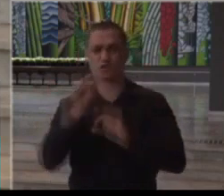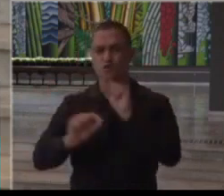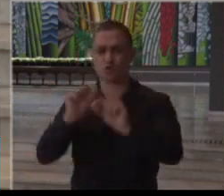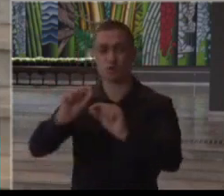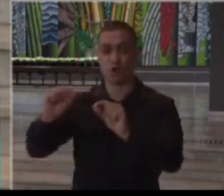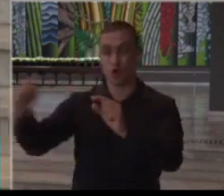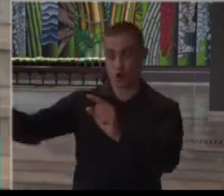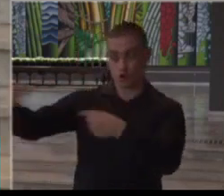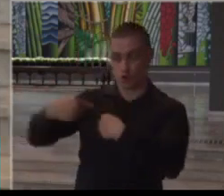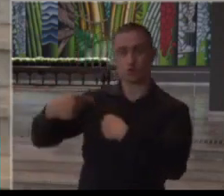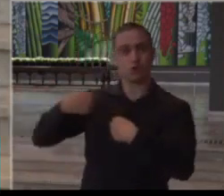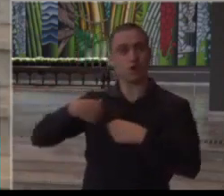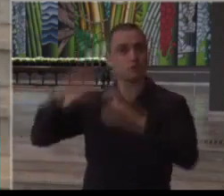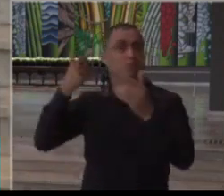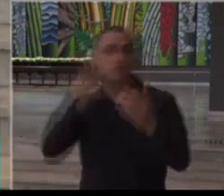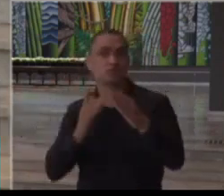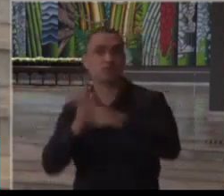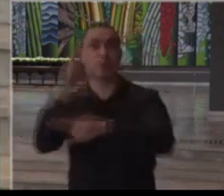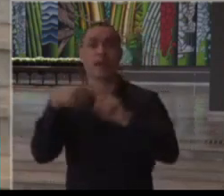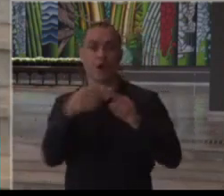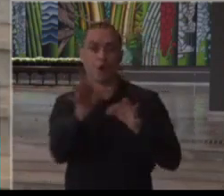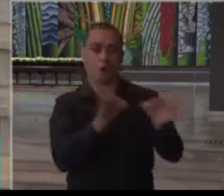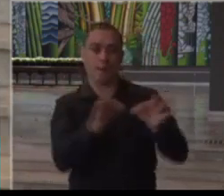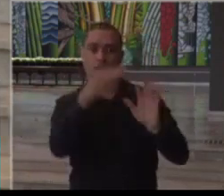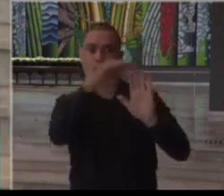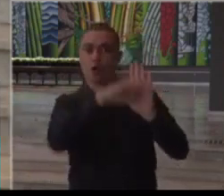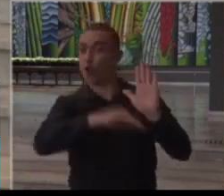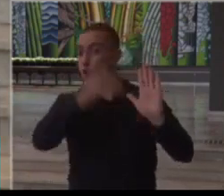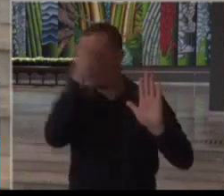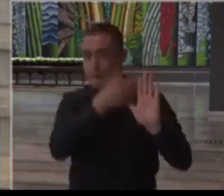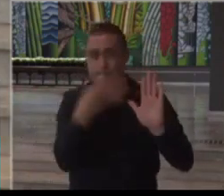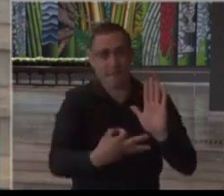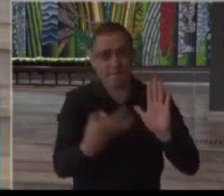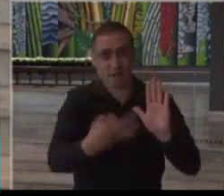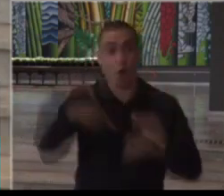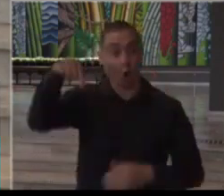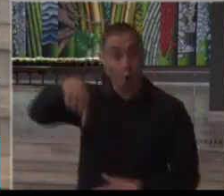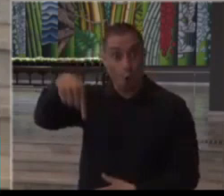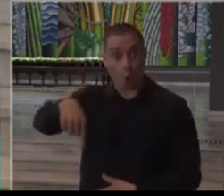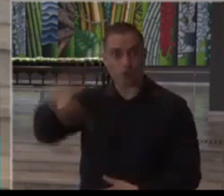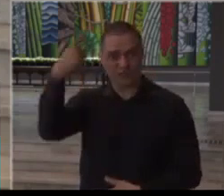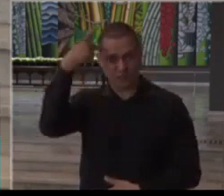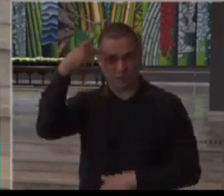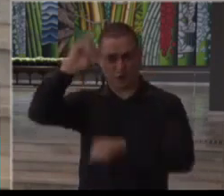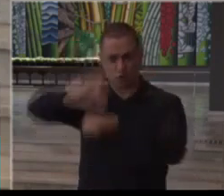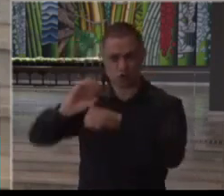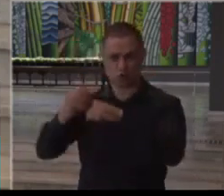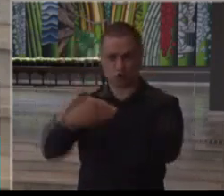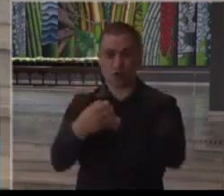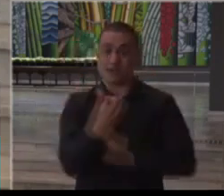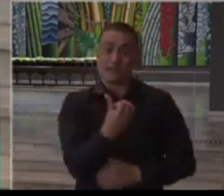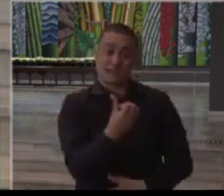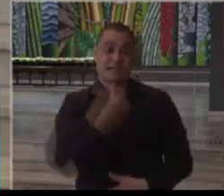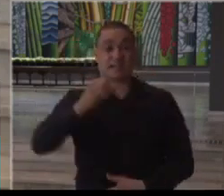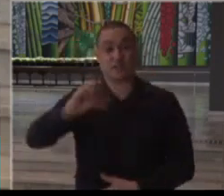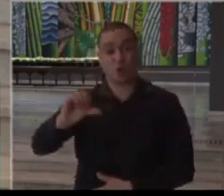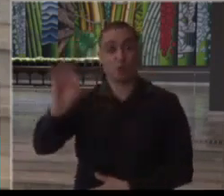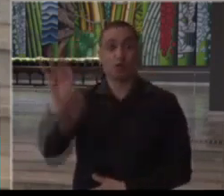colocadas contra nós foi que nós seguimos à risca um plano. Hoje, a ocupação de leitos da região da Grande São Paulo está